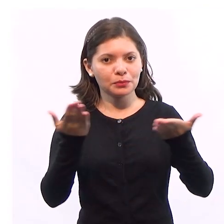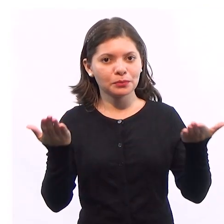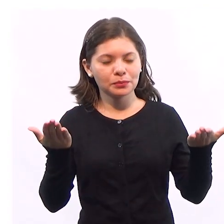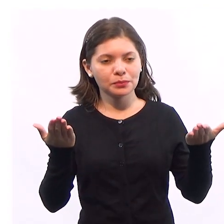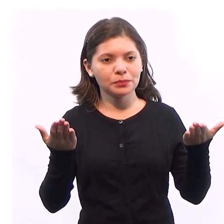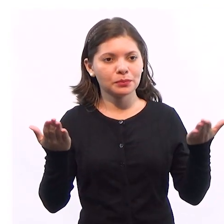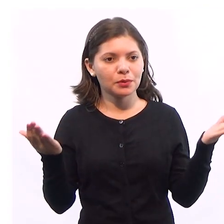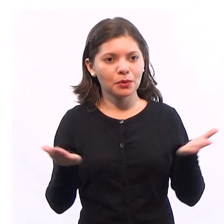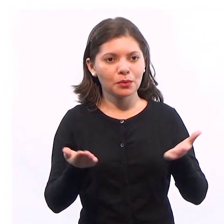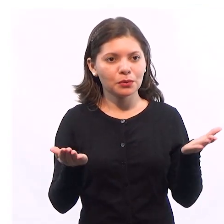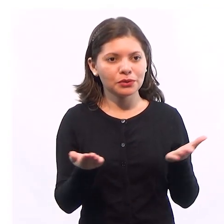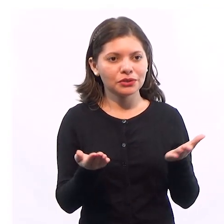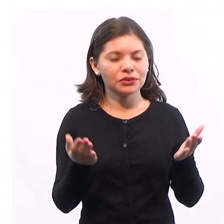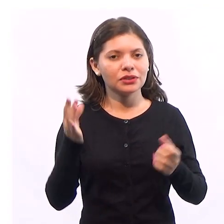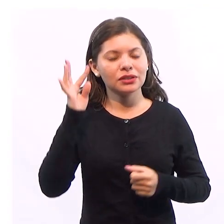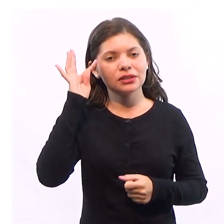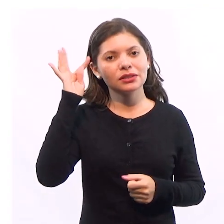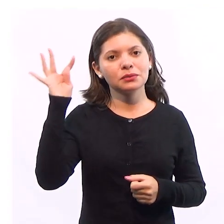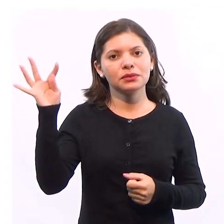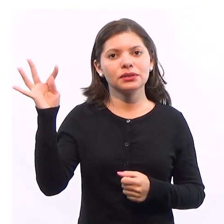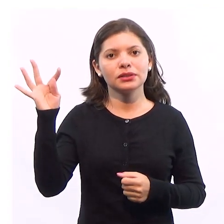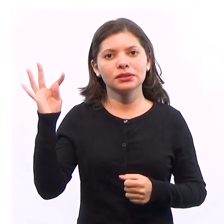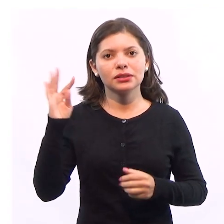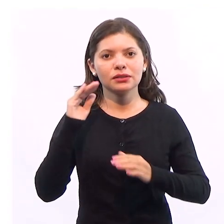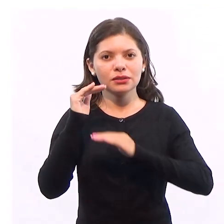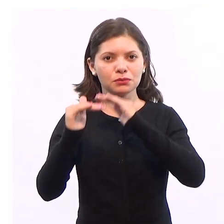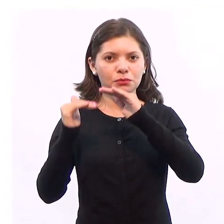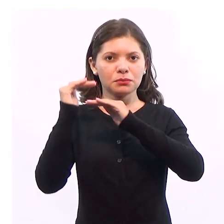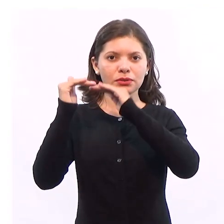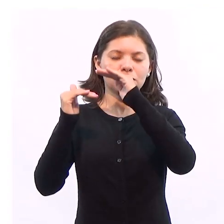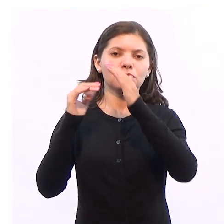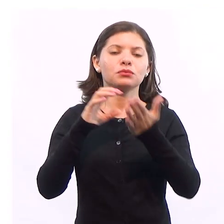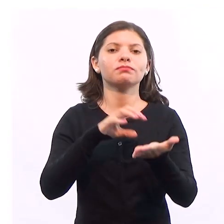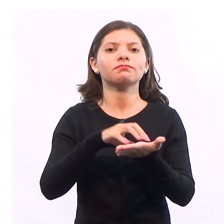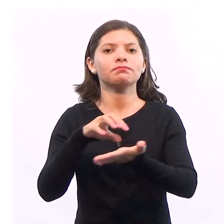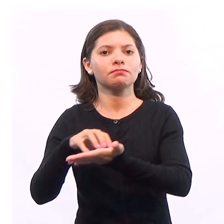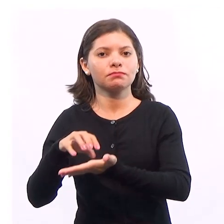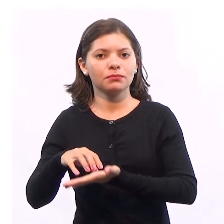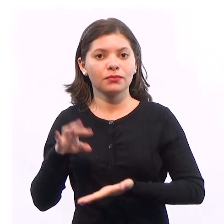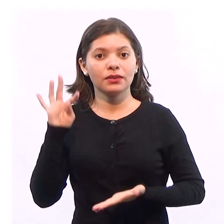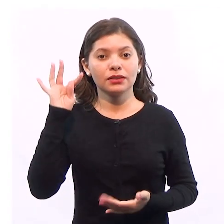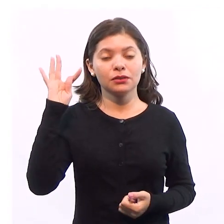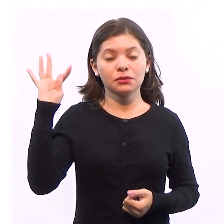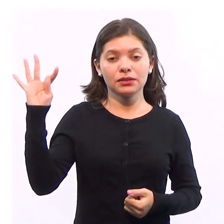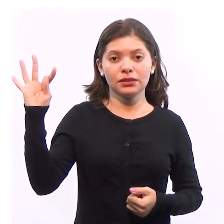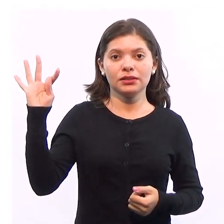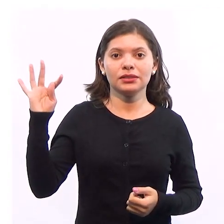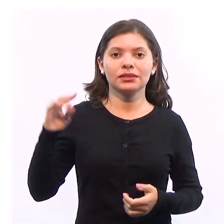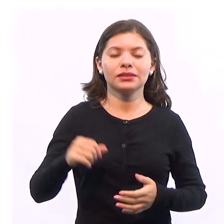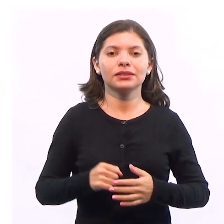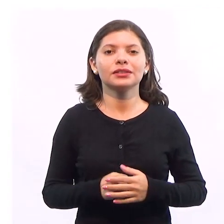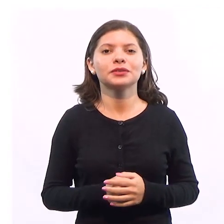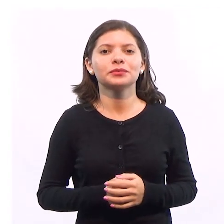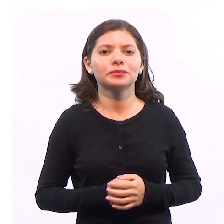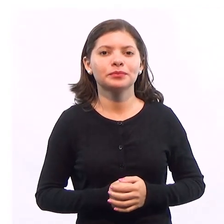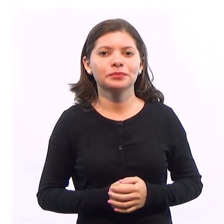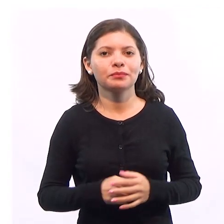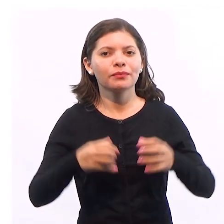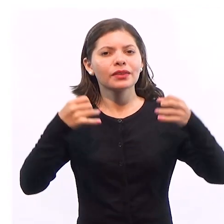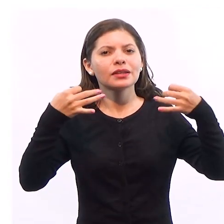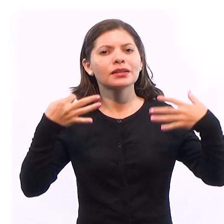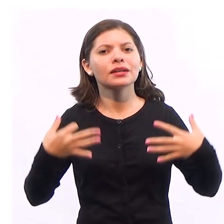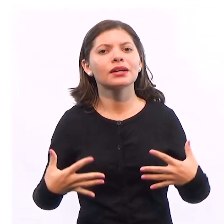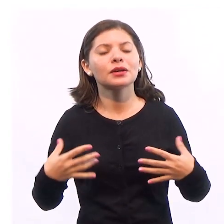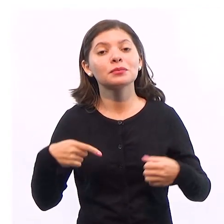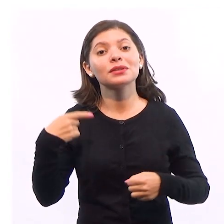nós tratamos hoje aí das teorias do desenvolvimento organizacional e da teoria contingencial.